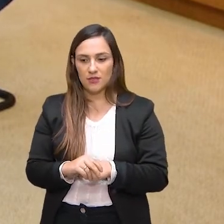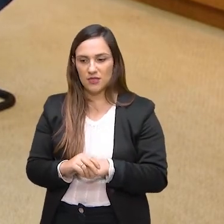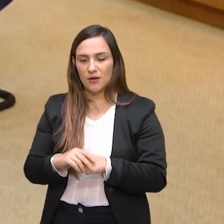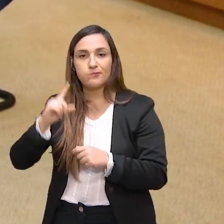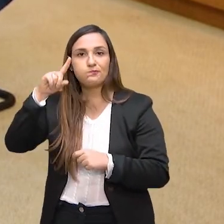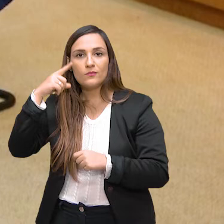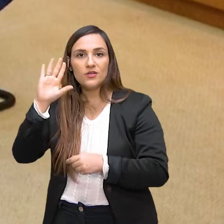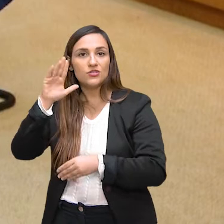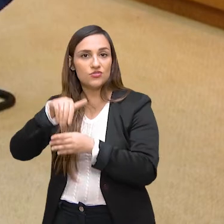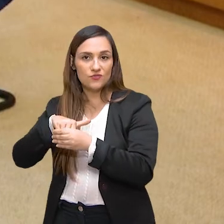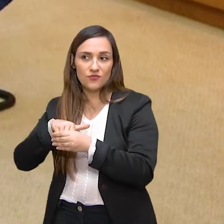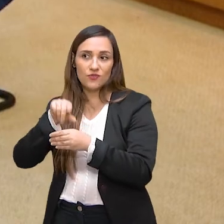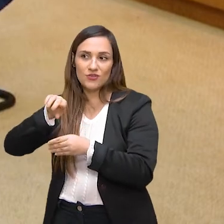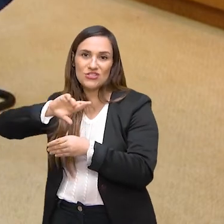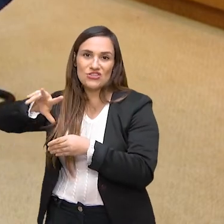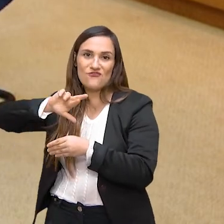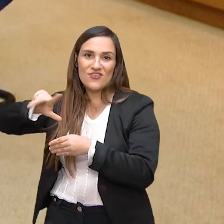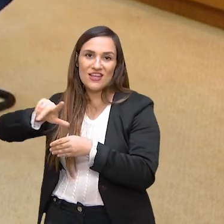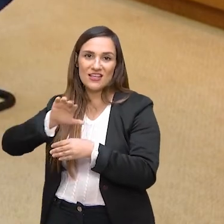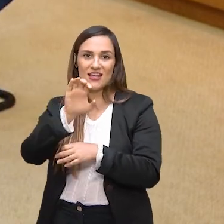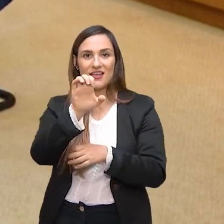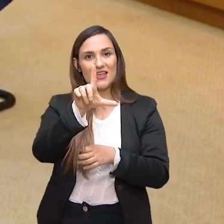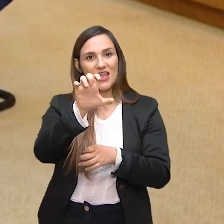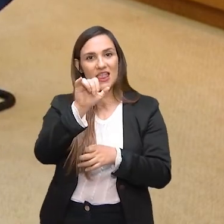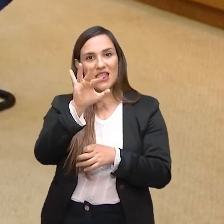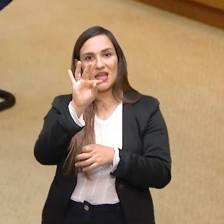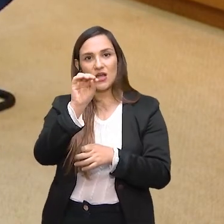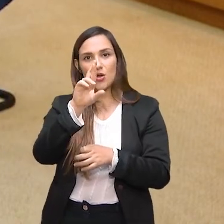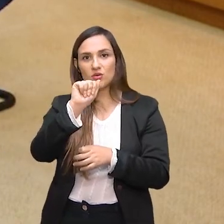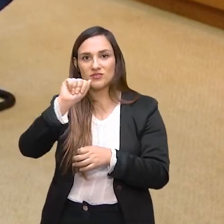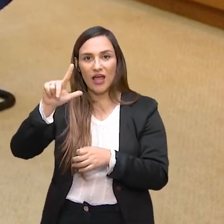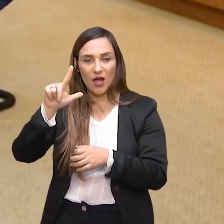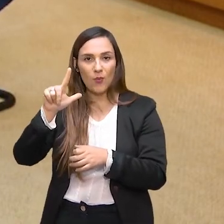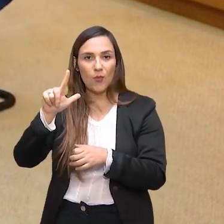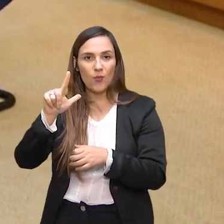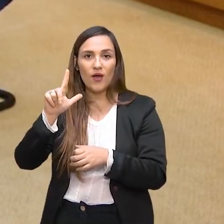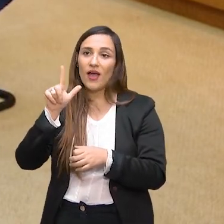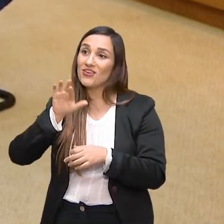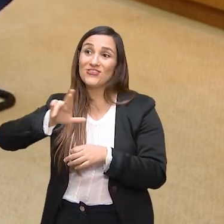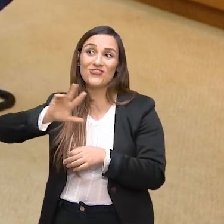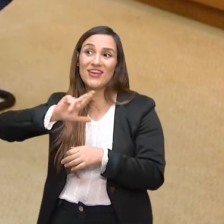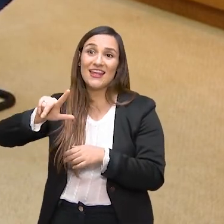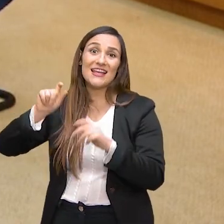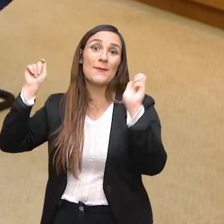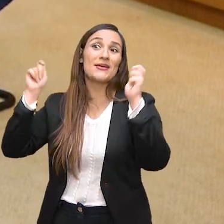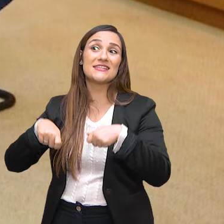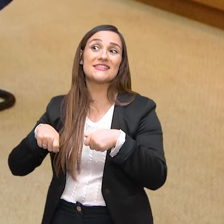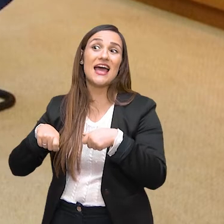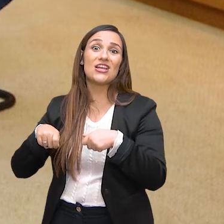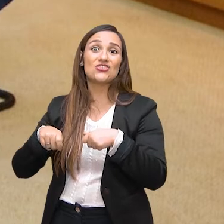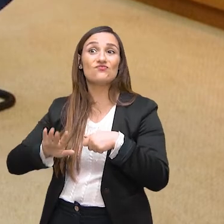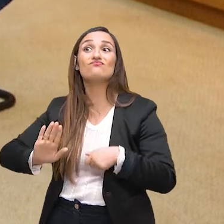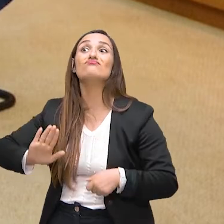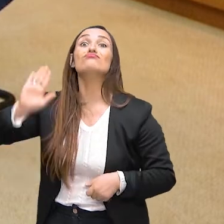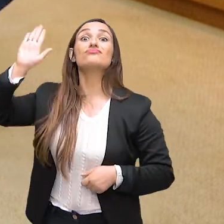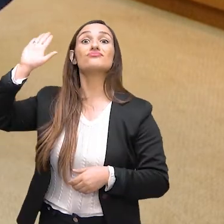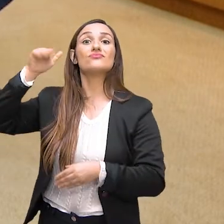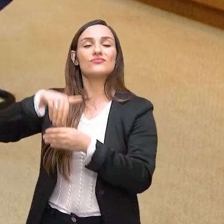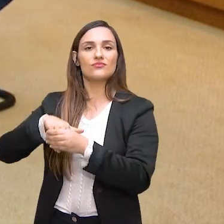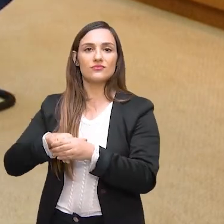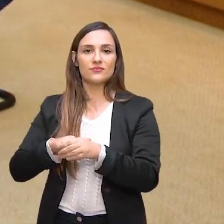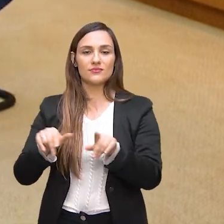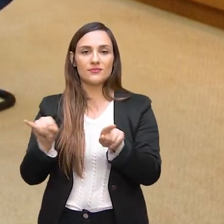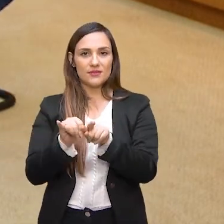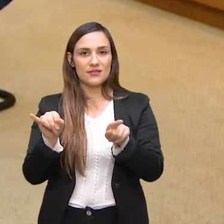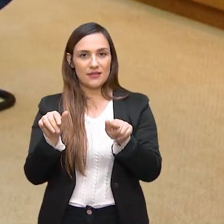eleitoral, né? No eleitoral, a capacidade de votar e ser votado é regulamentada de uma forma diferente do direito penal. No direito